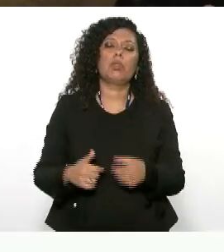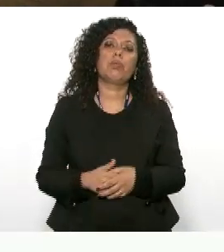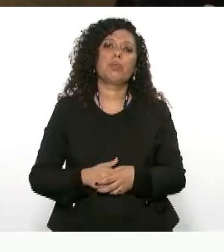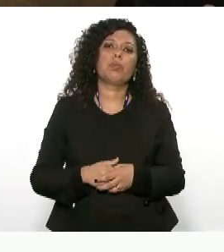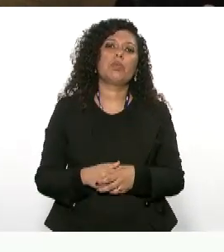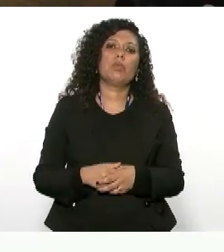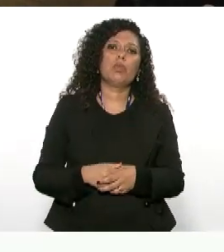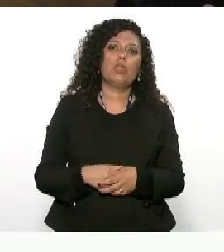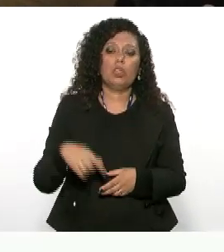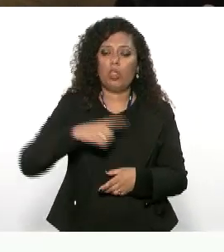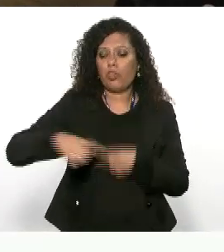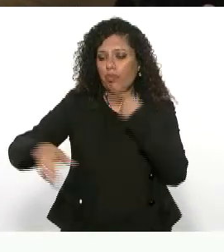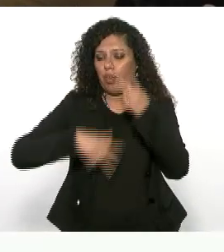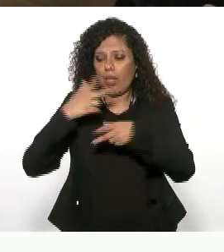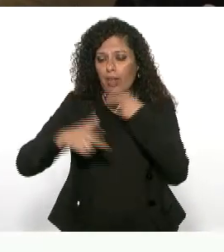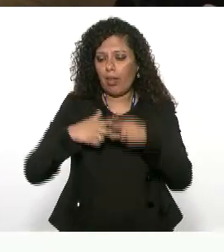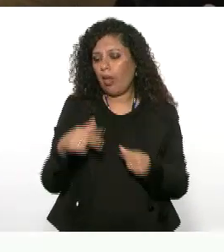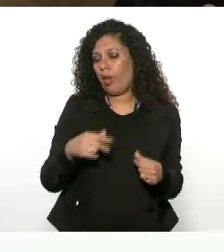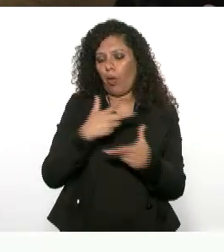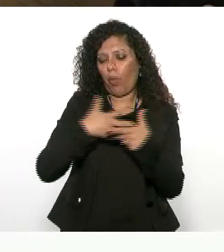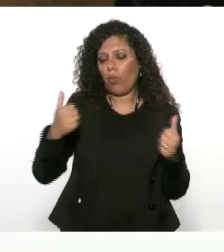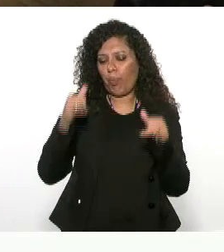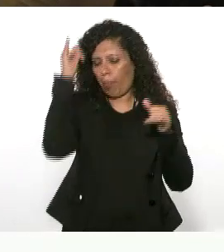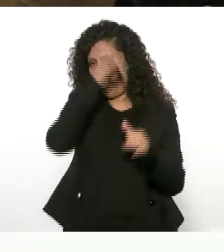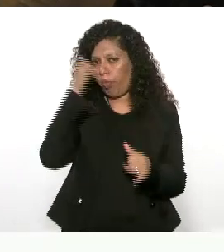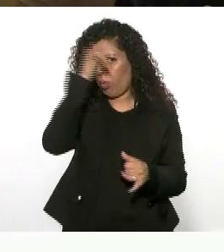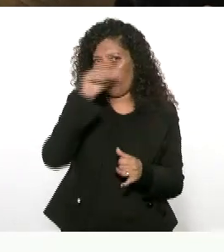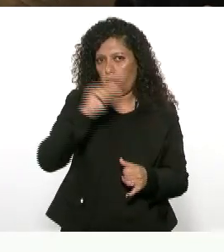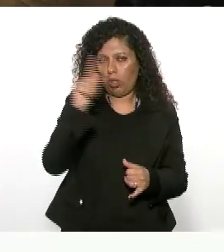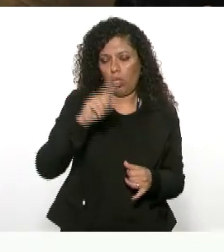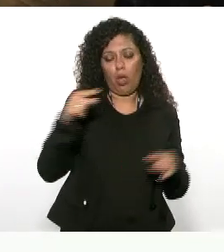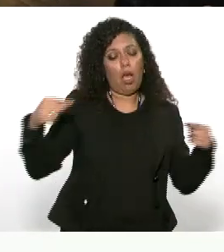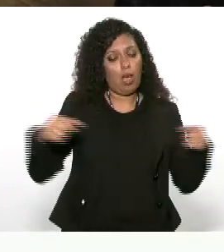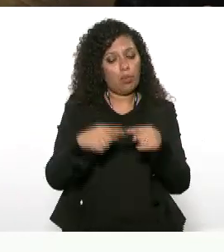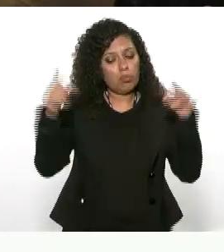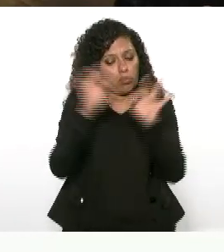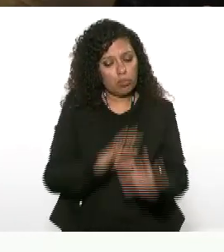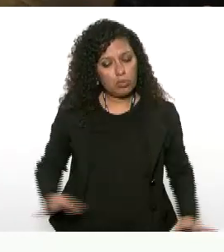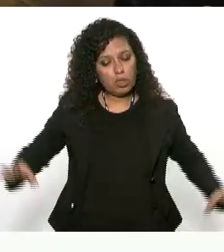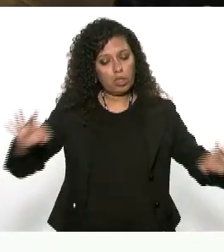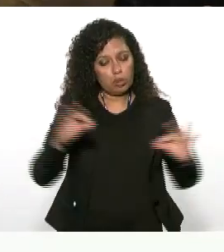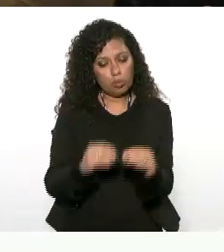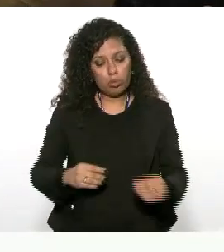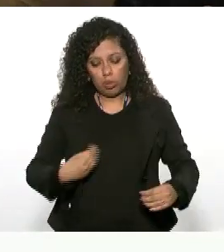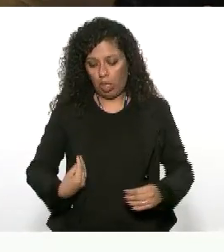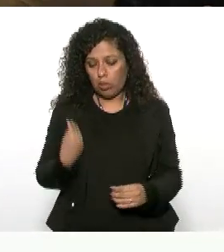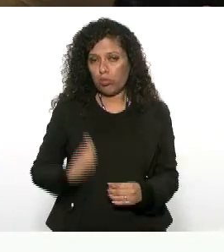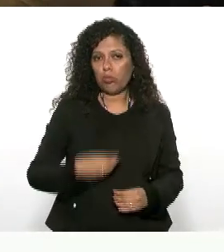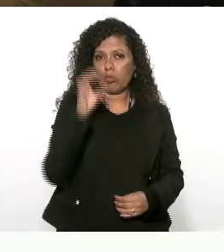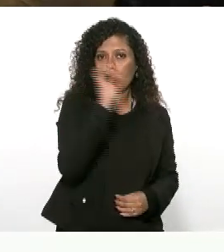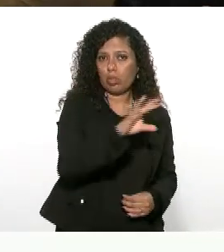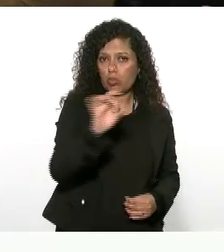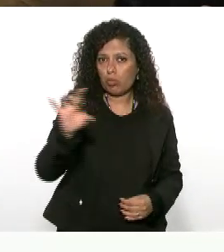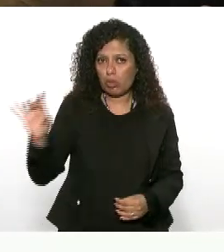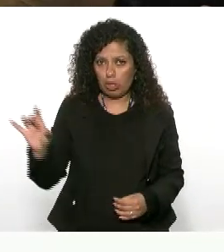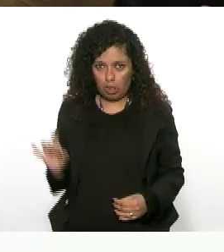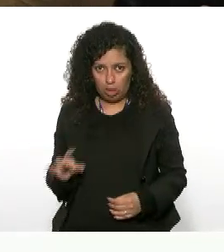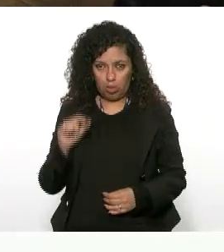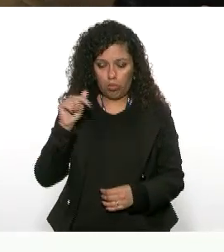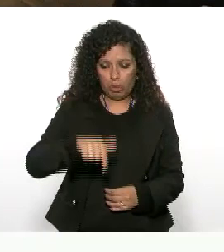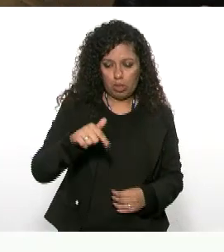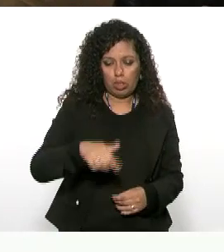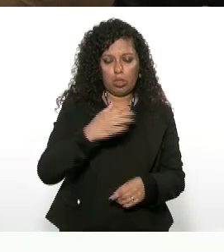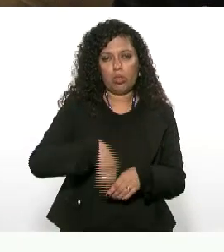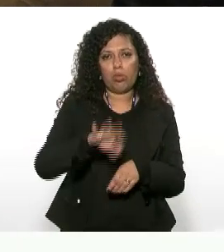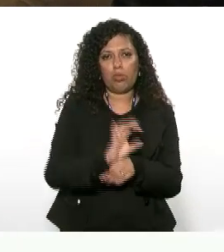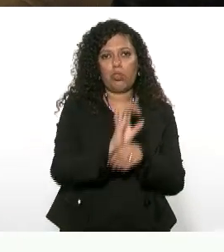Então, não é uma questão de só menos importância, muito pelo contrário, permeia toda a nossa atividade, permeia qualquer coisa que se vá fazer nesse